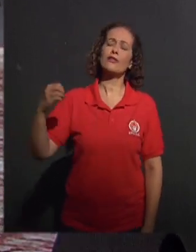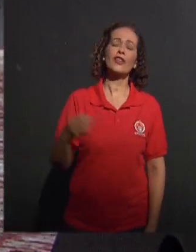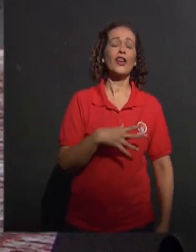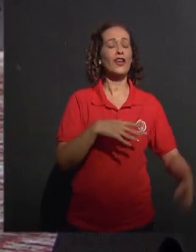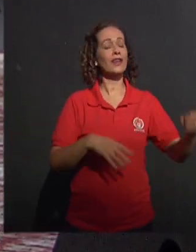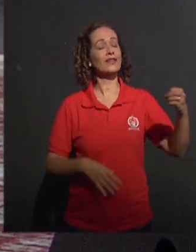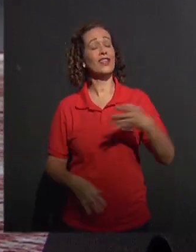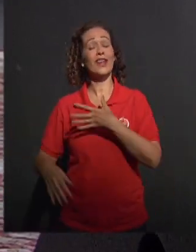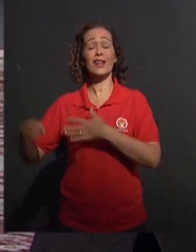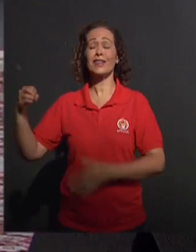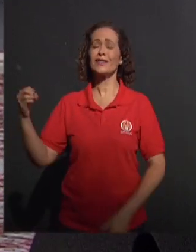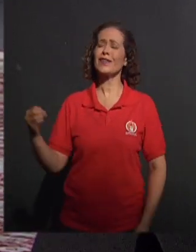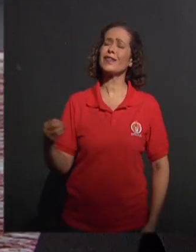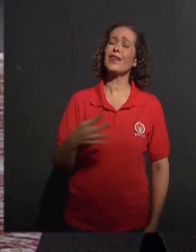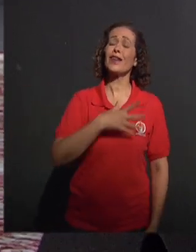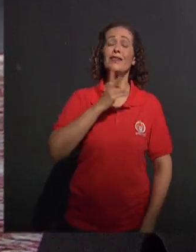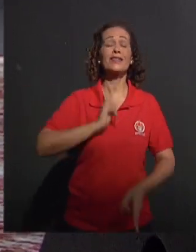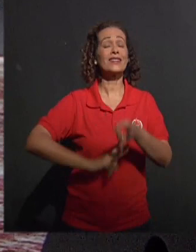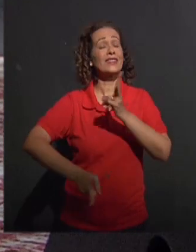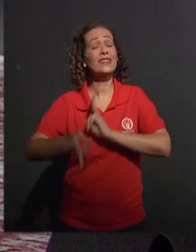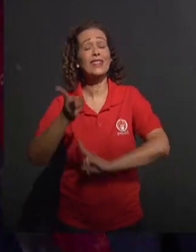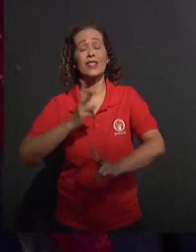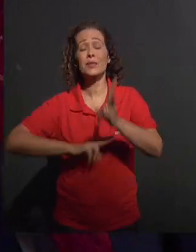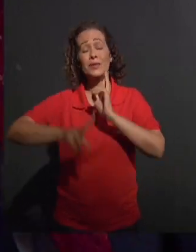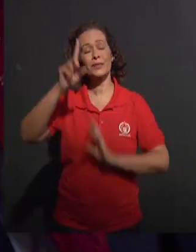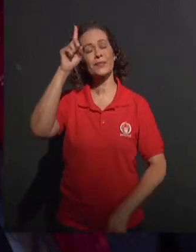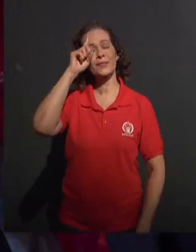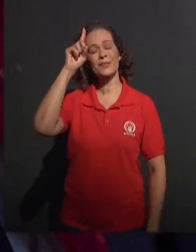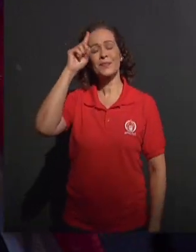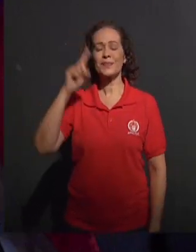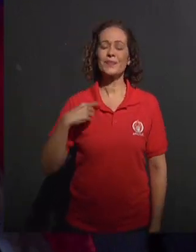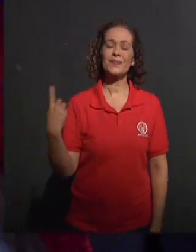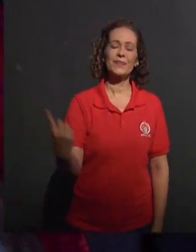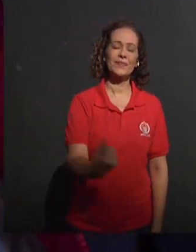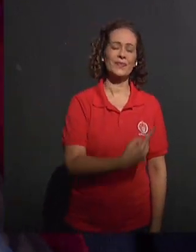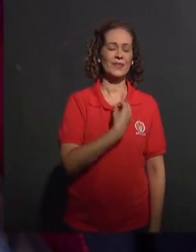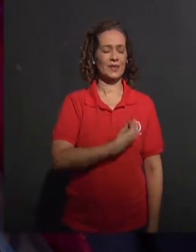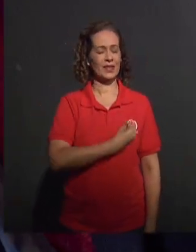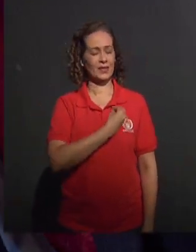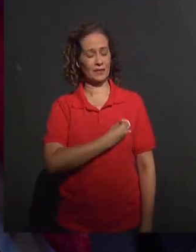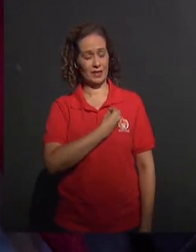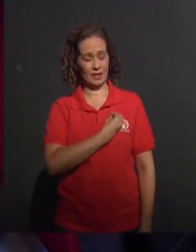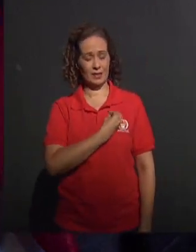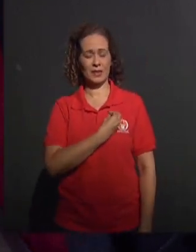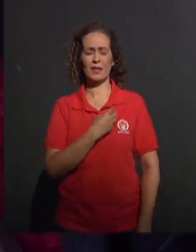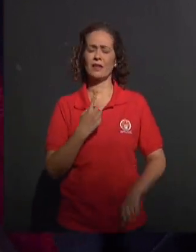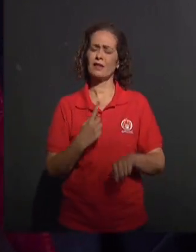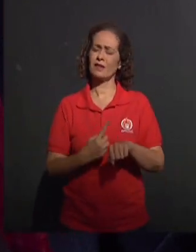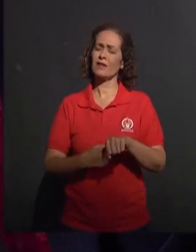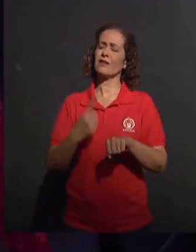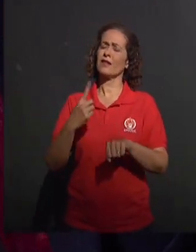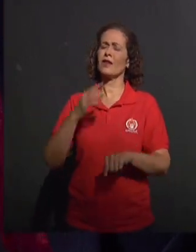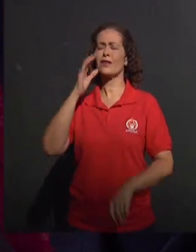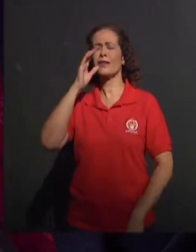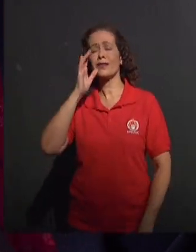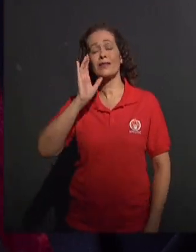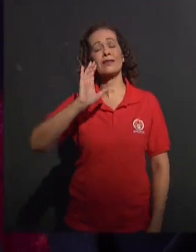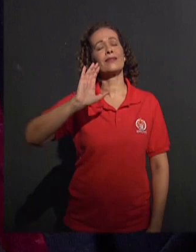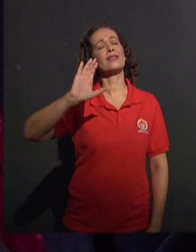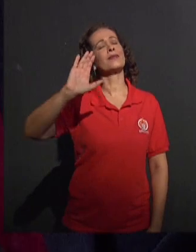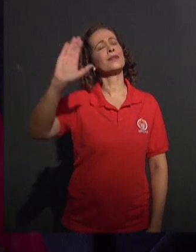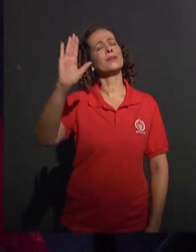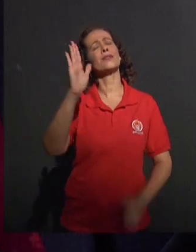a cada manhã em nossa vida, Senhor. Mas, ó Pai, nesta hora, clamamos pelo